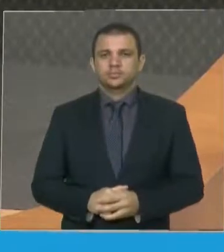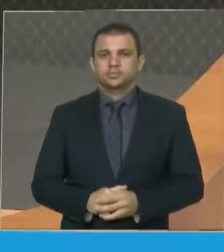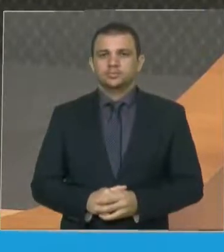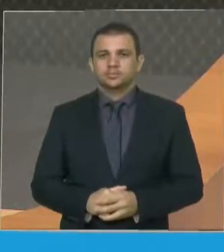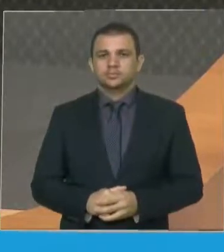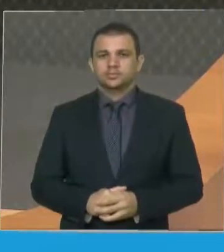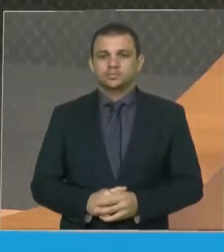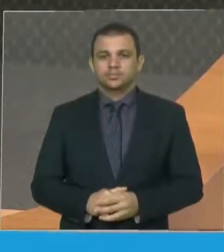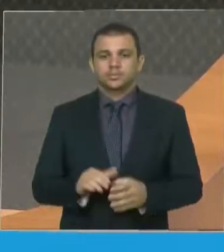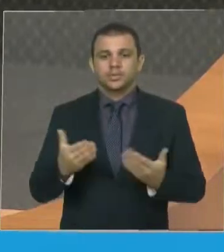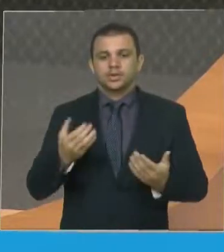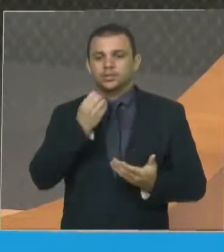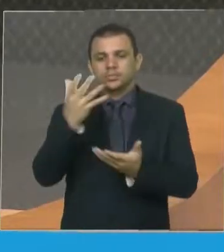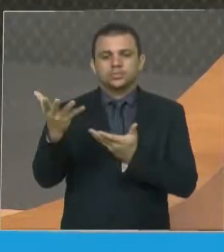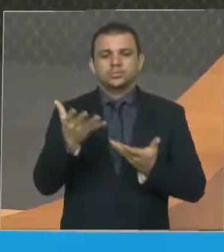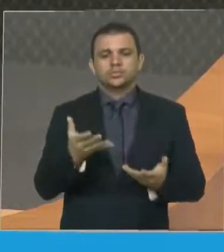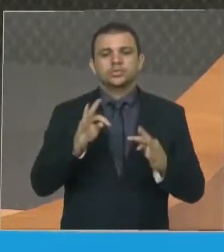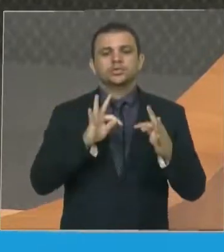Então, sejam todos bem-vindos.